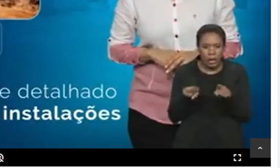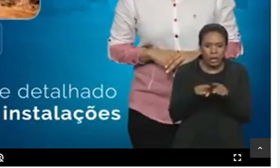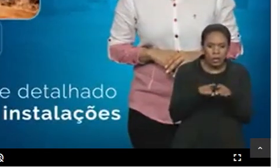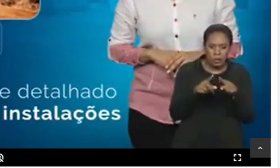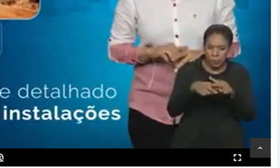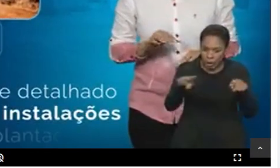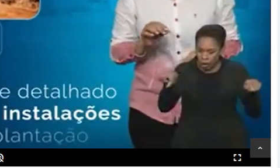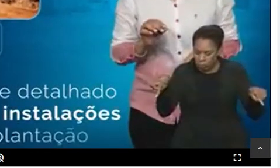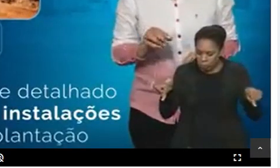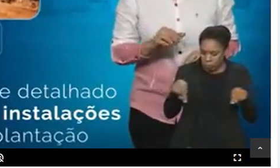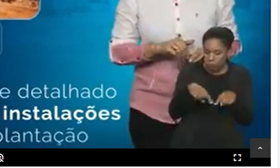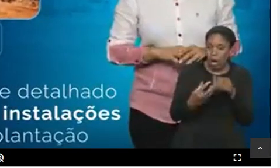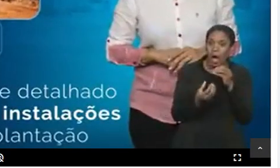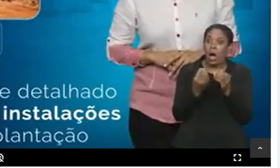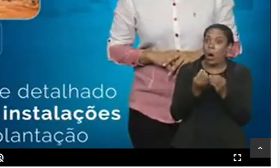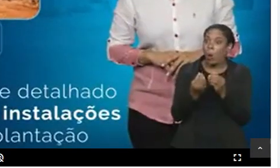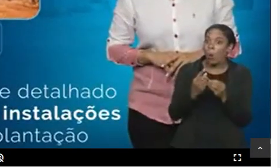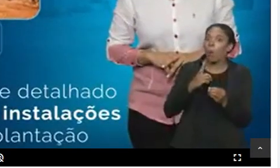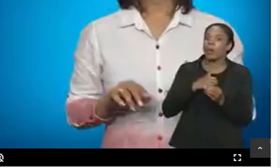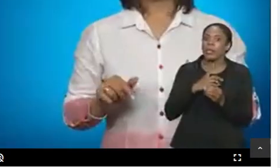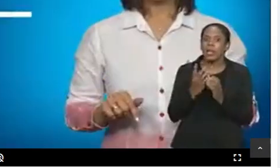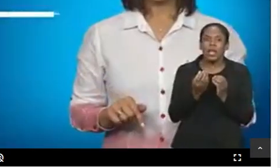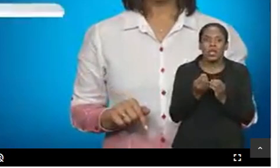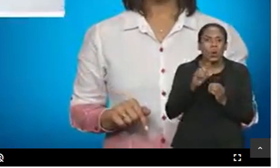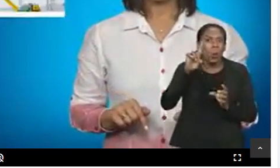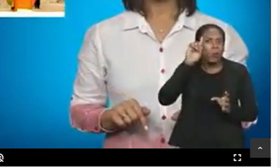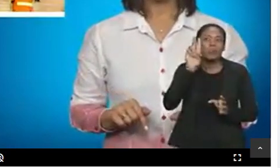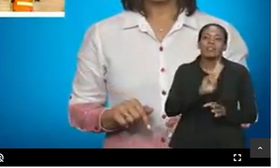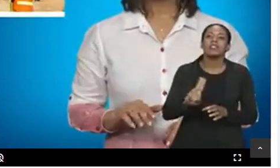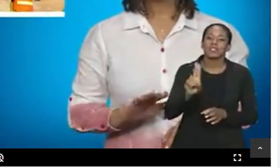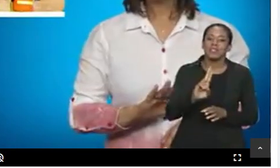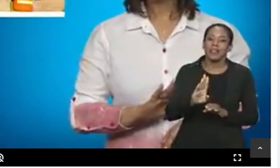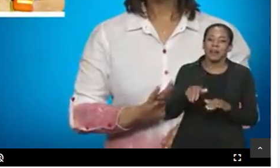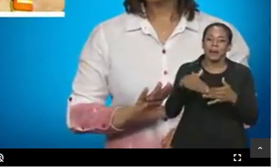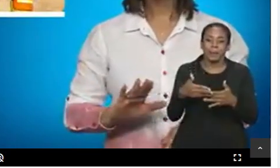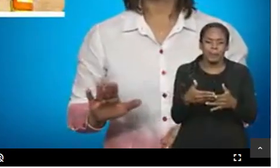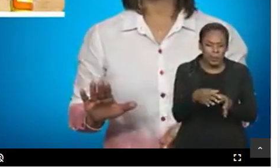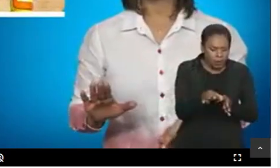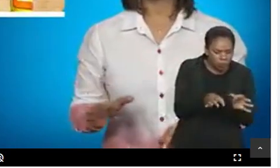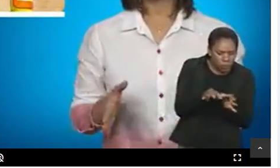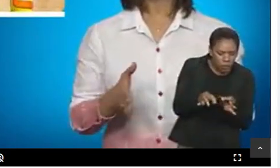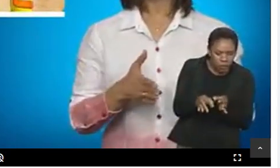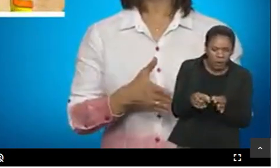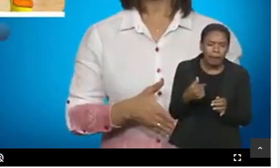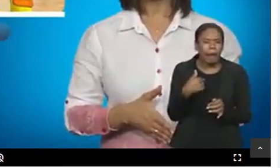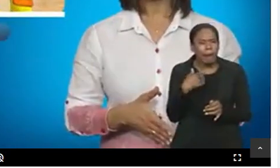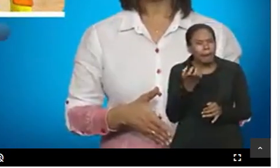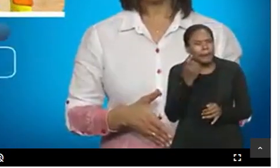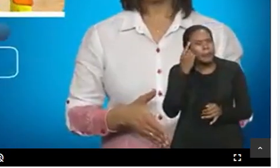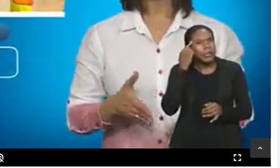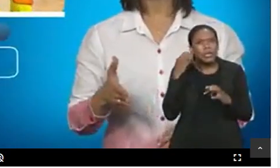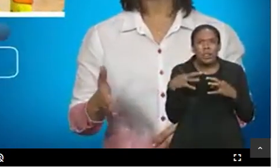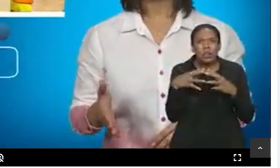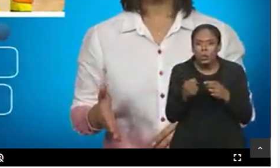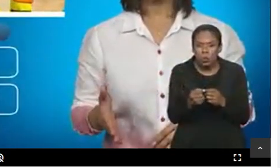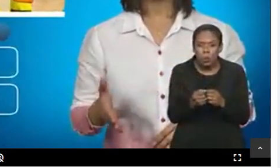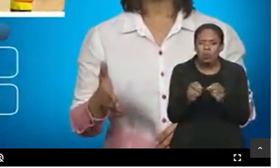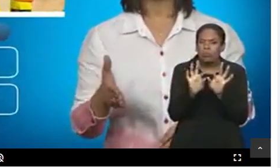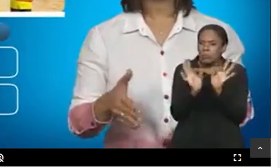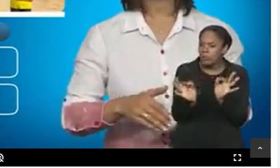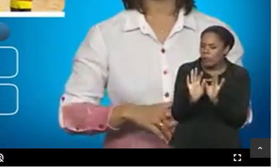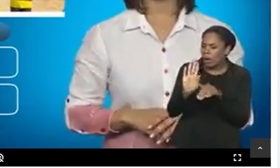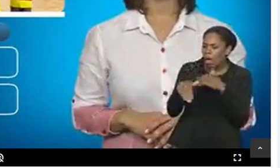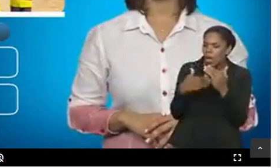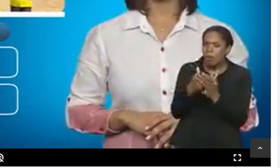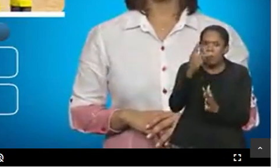detalhamento das instalações e cronograma de implantação. No planejamento, eu tentei pensar em tudo, desde infraestrutura até